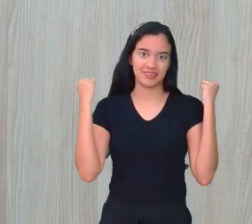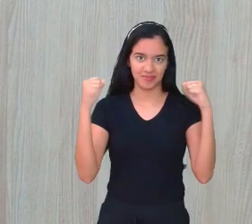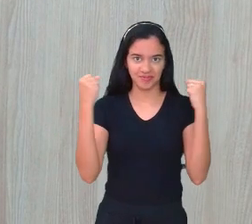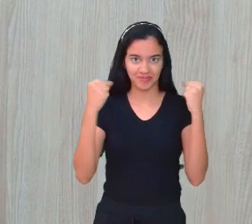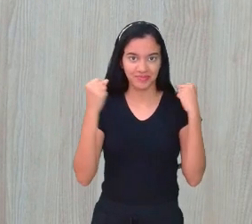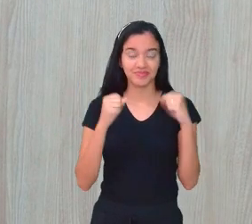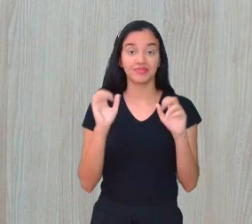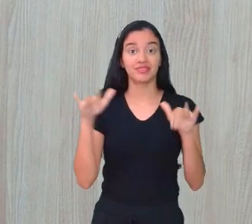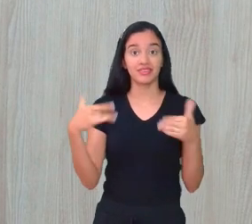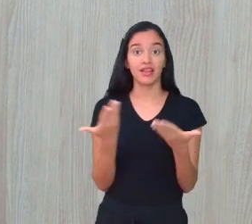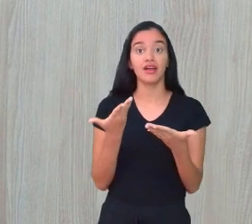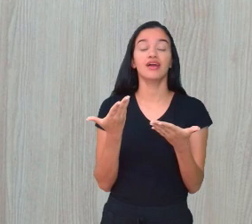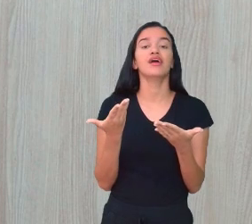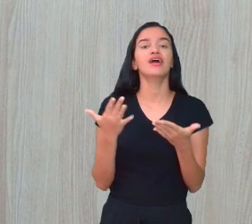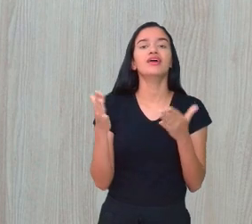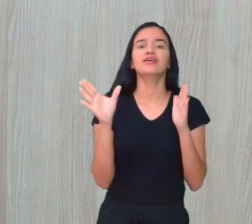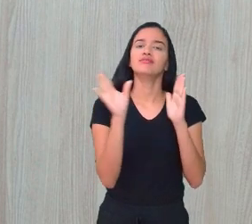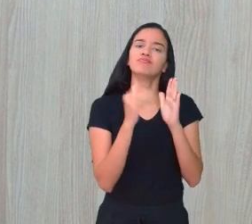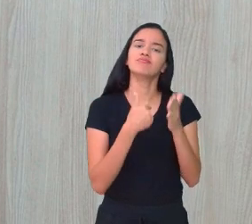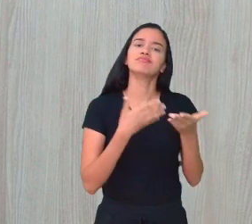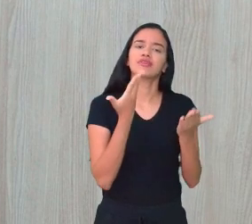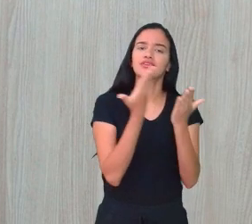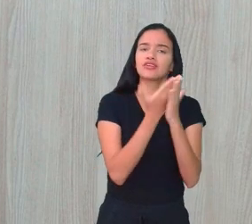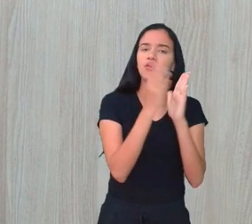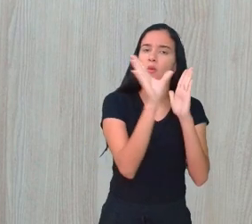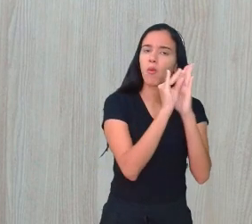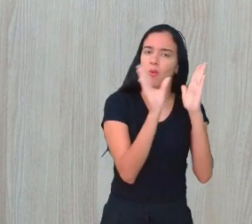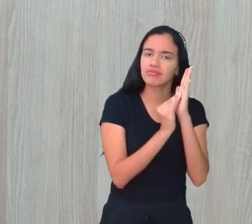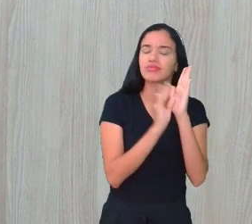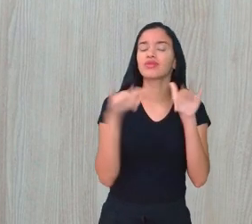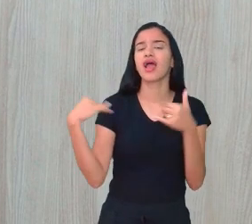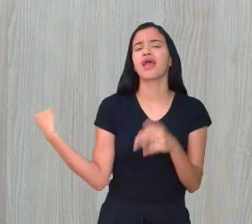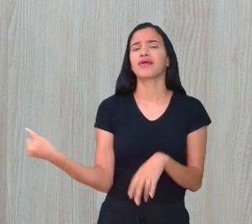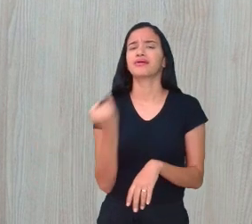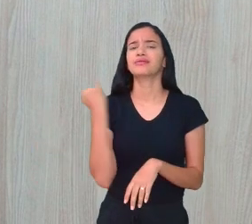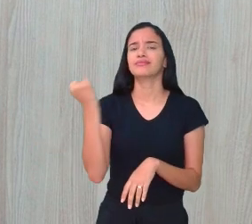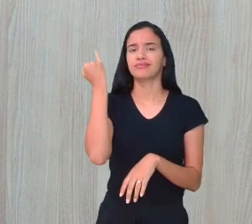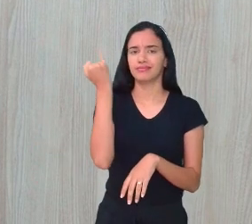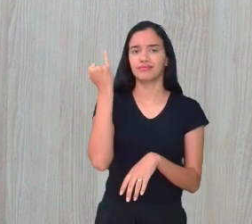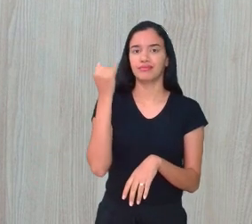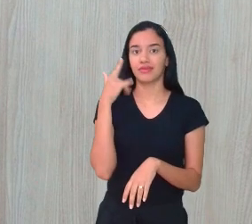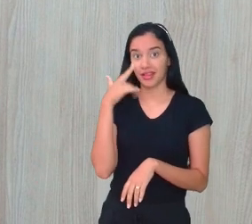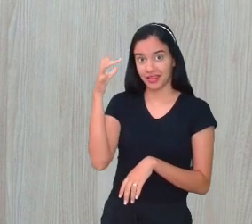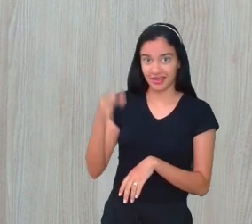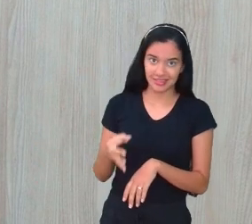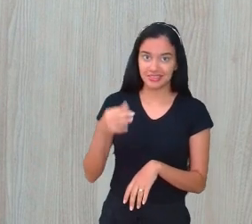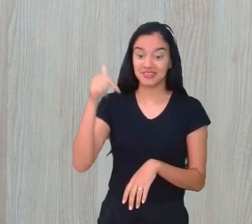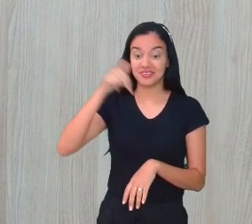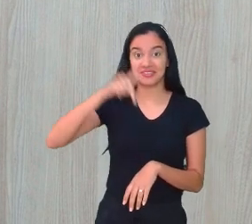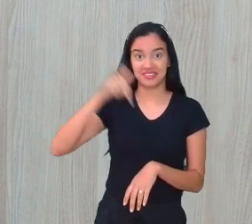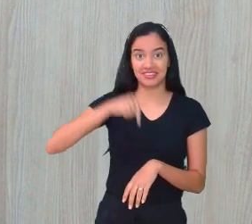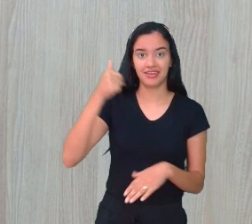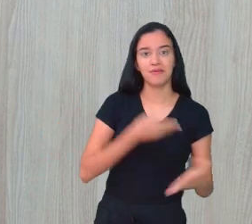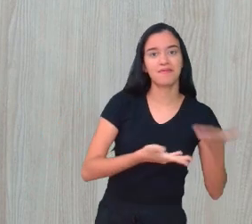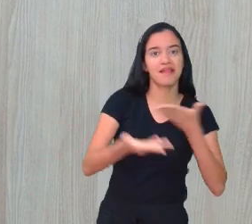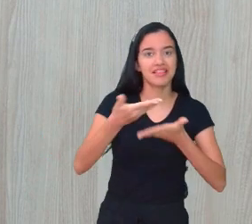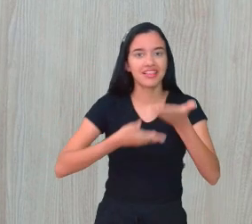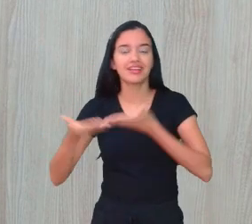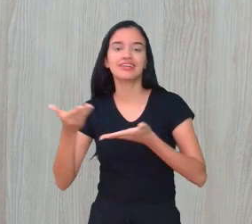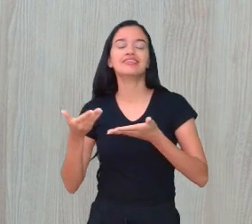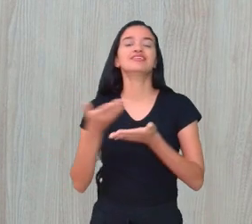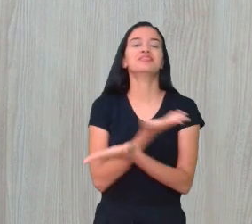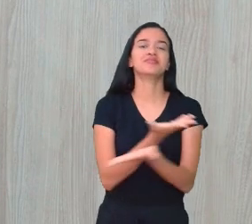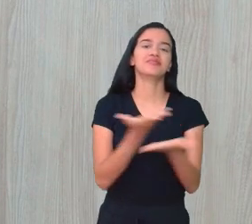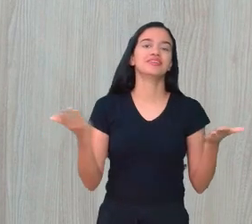física nessa interdisciplinaridade aí. E é muito importante estarmos aqui bem atentos. Eu já estou aqui atenta para interagir com